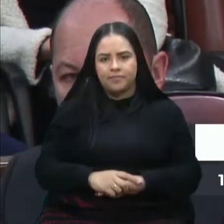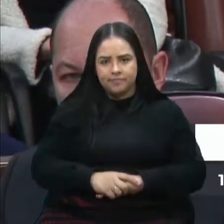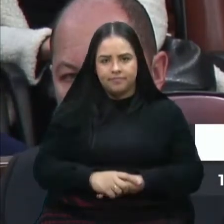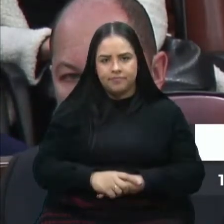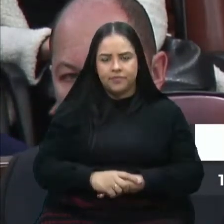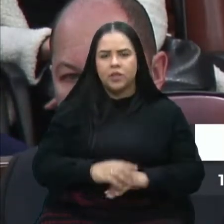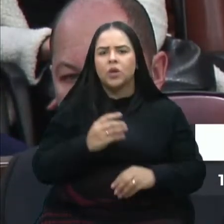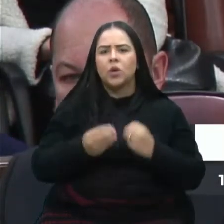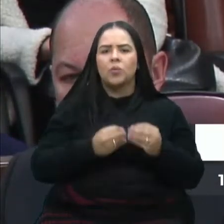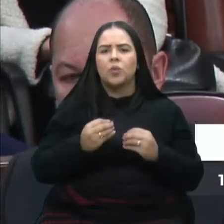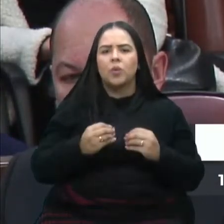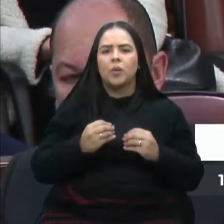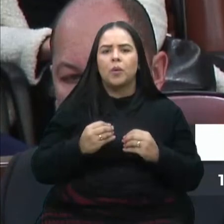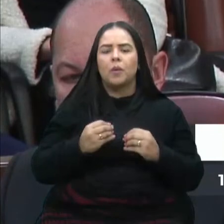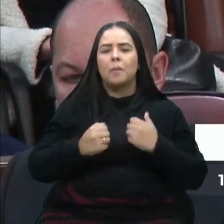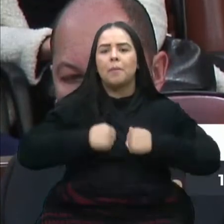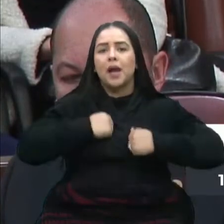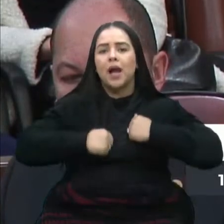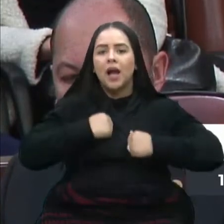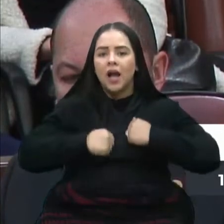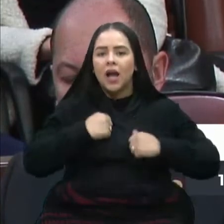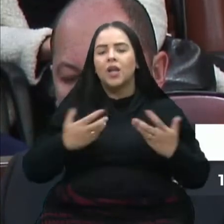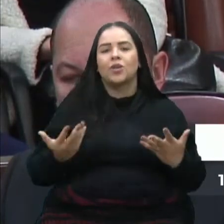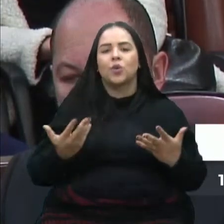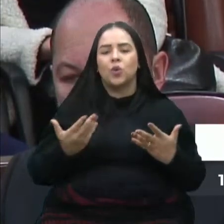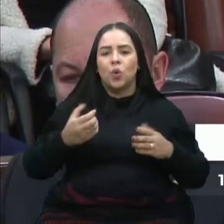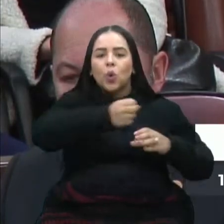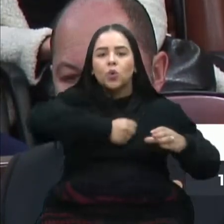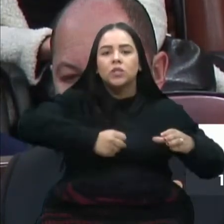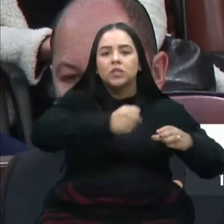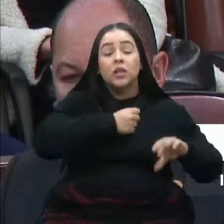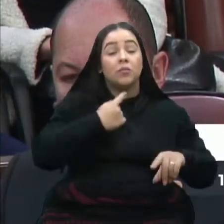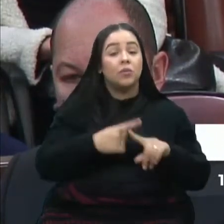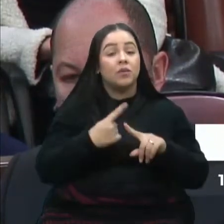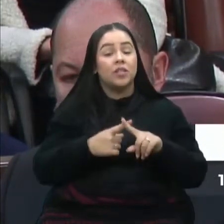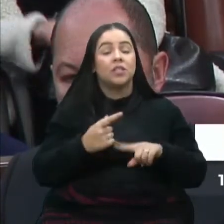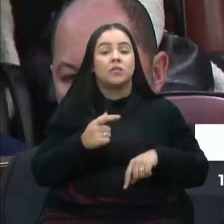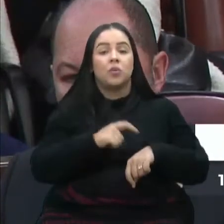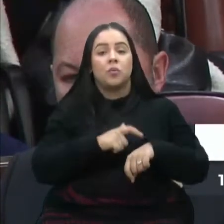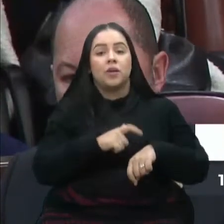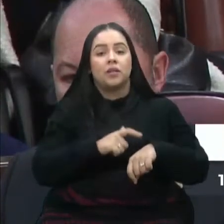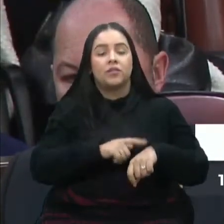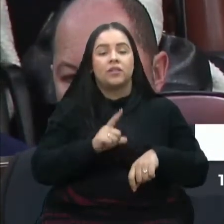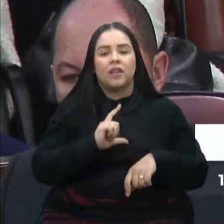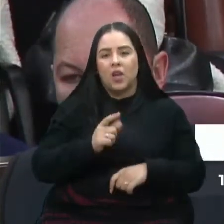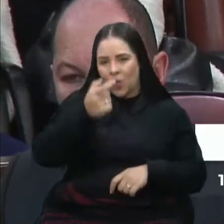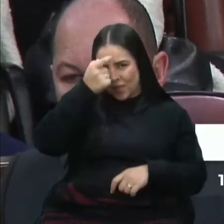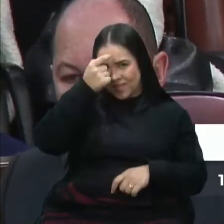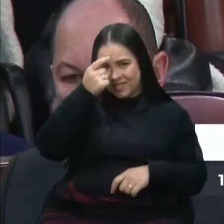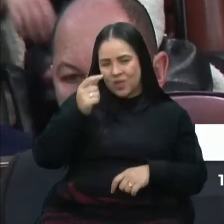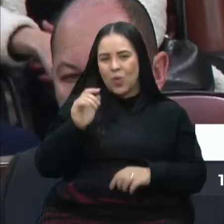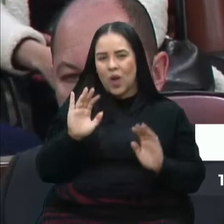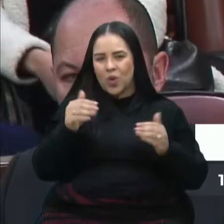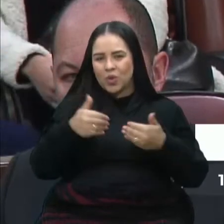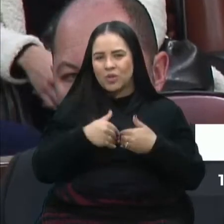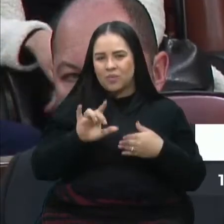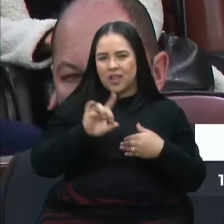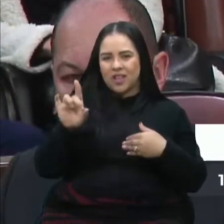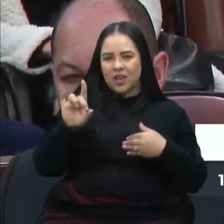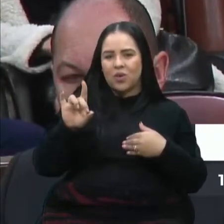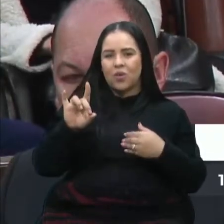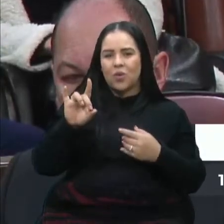e como é que eu faço para tomar banho como é que ela faz comida que chega na hora aquele dia que teve a conscientização do autismo nos